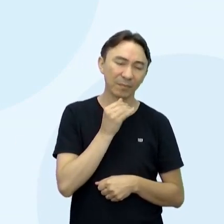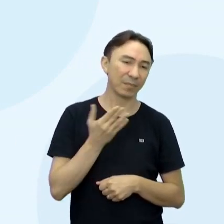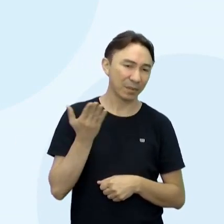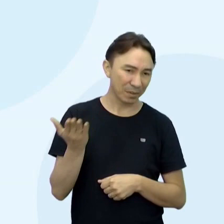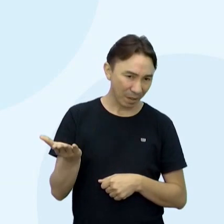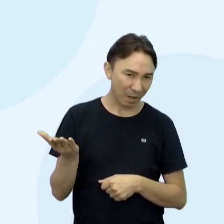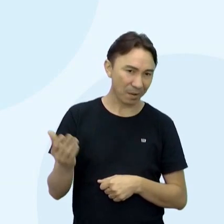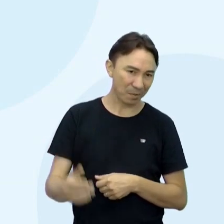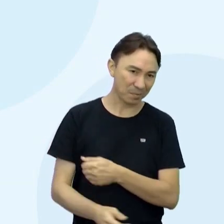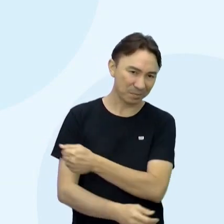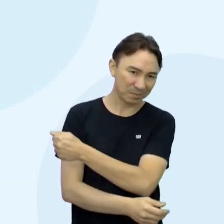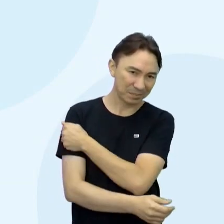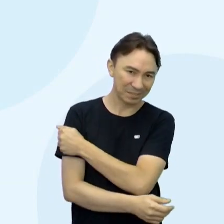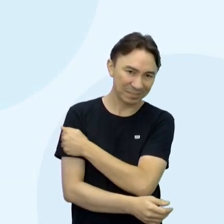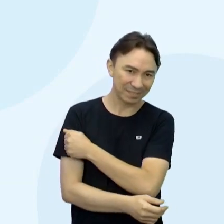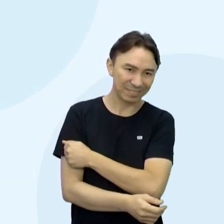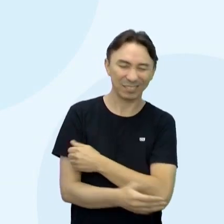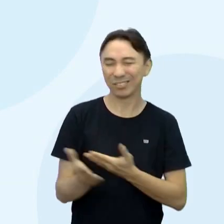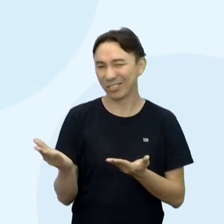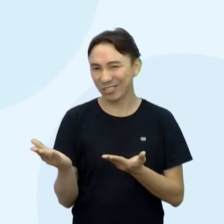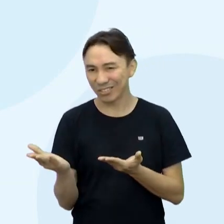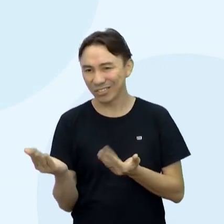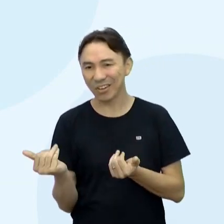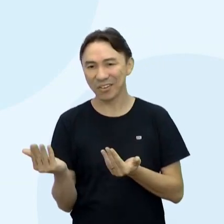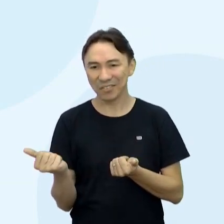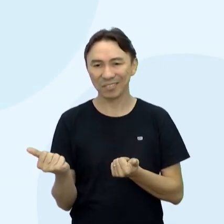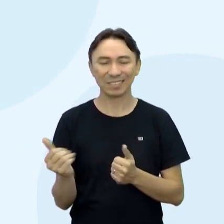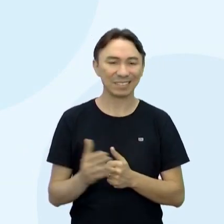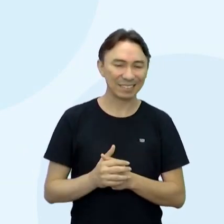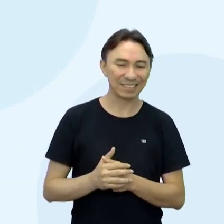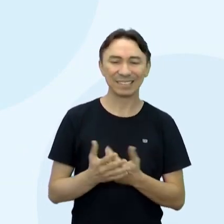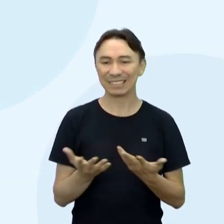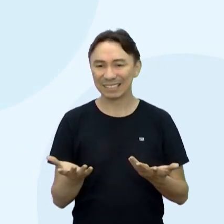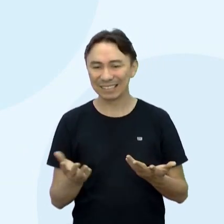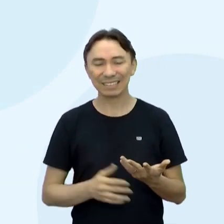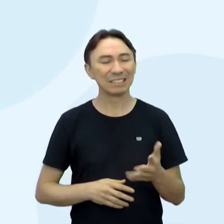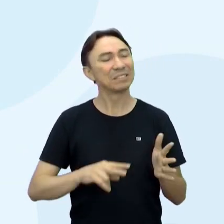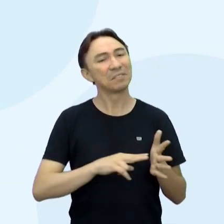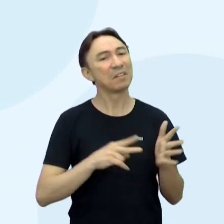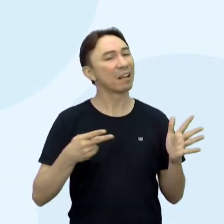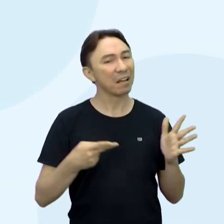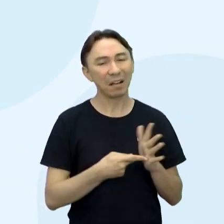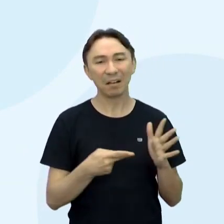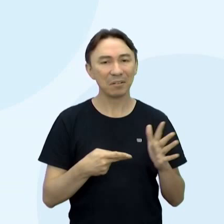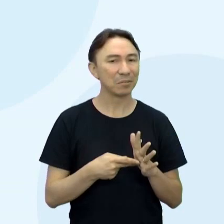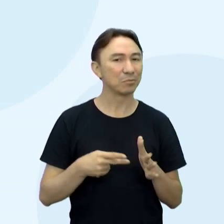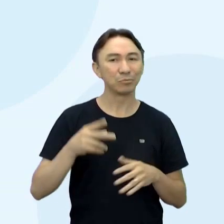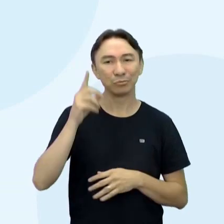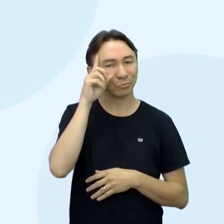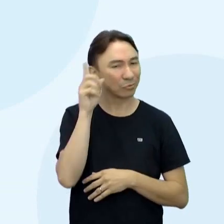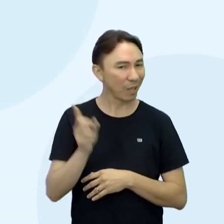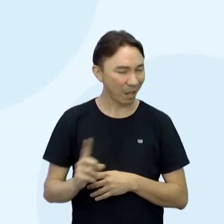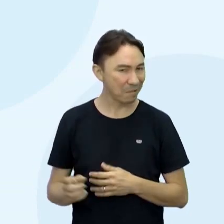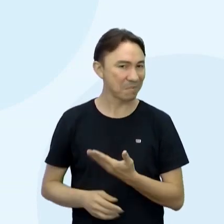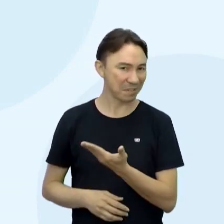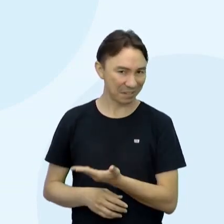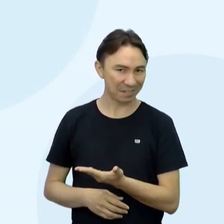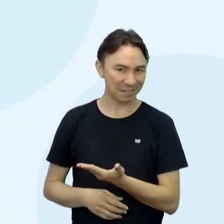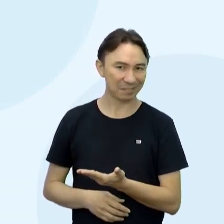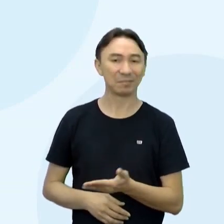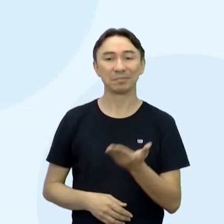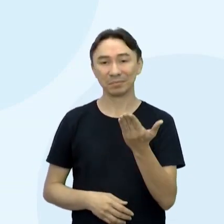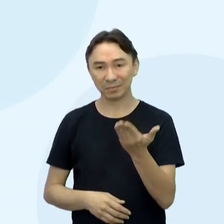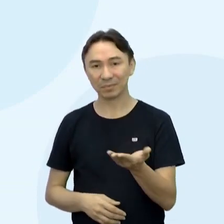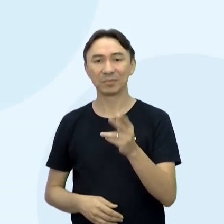muito jovens, né, nem todos saibam o significado. Então, você que é